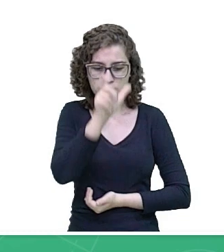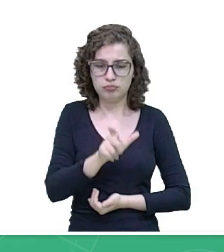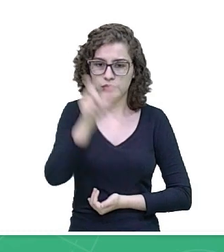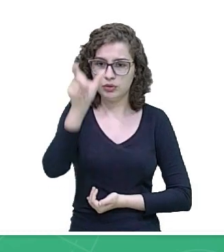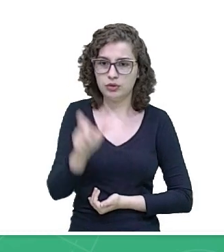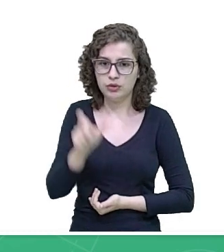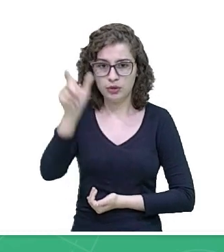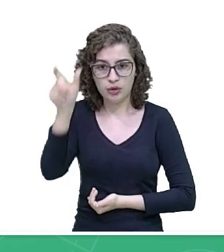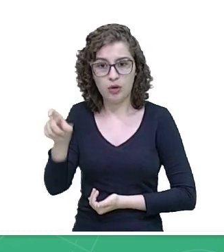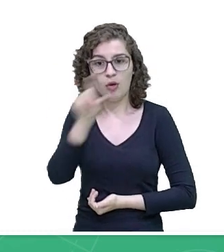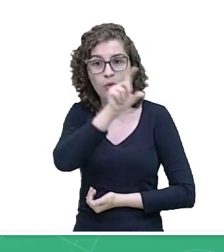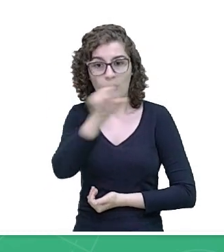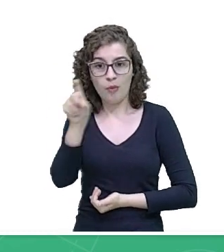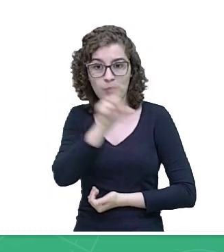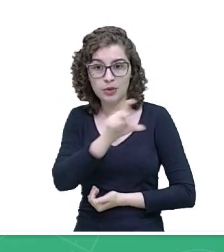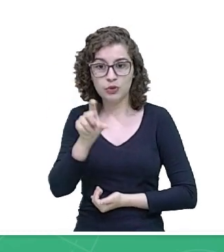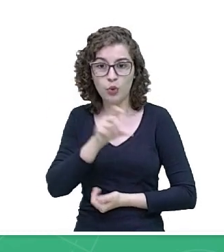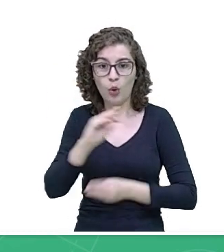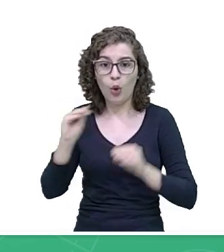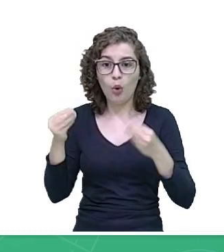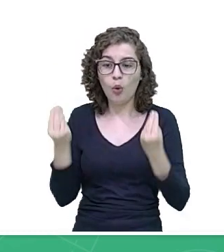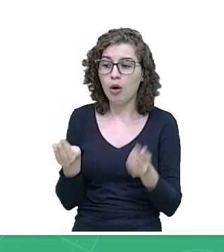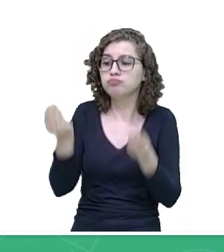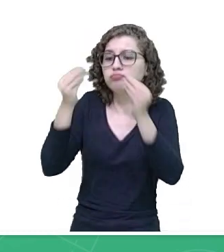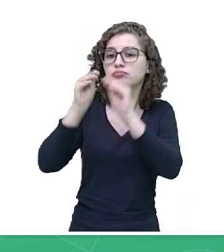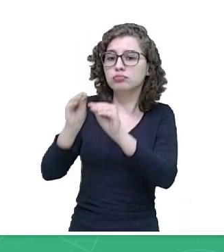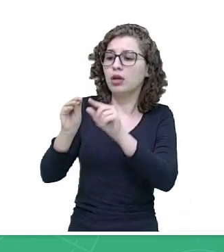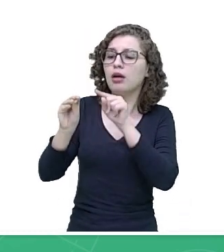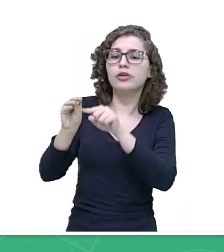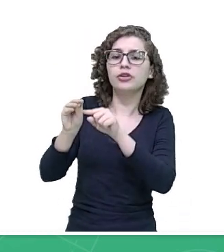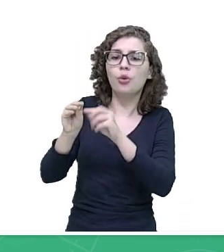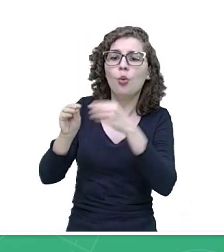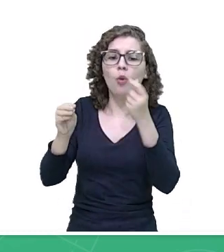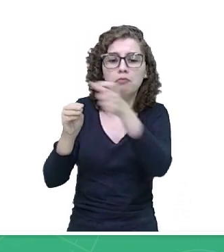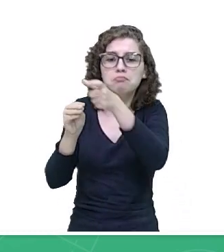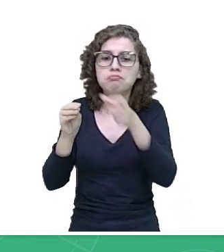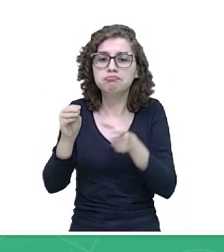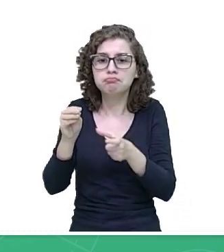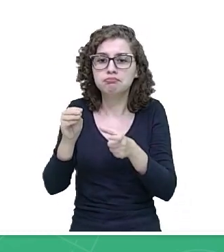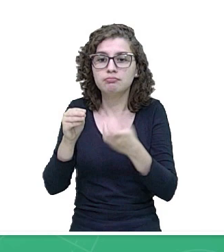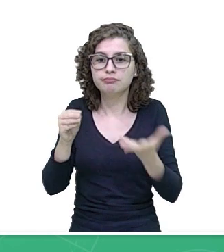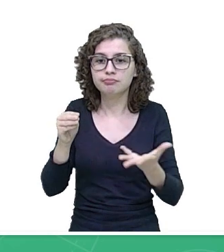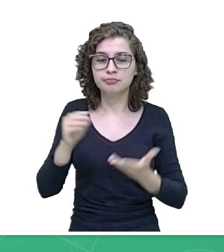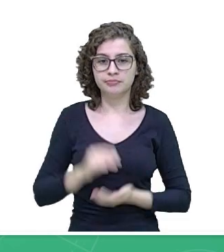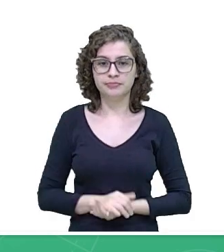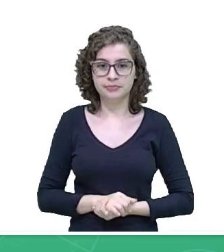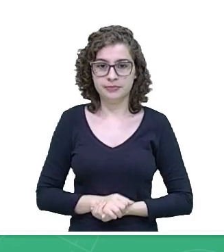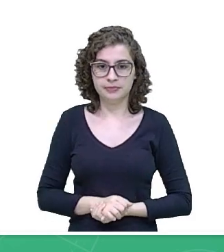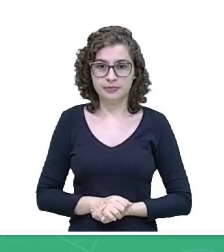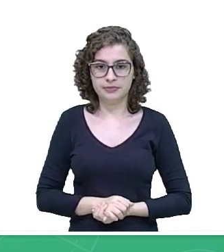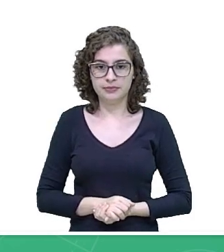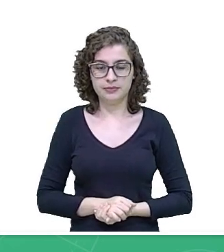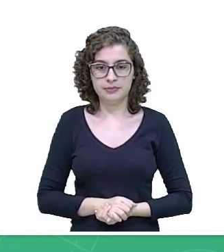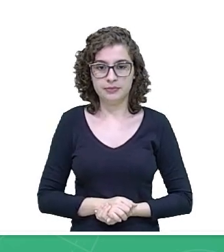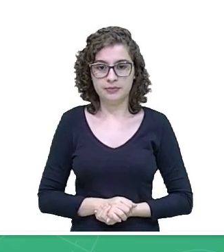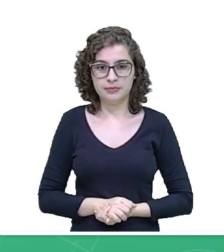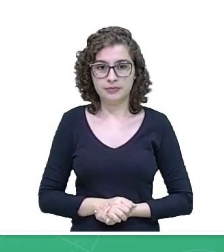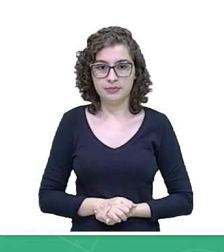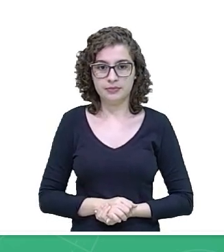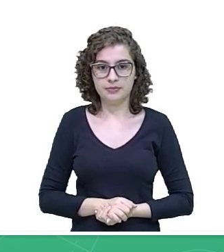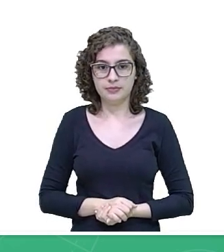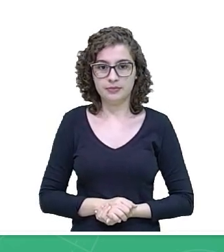a posição que esse elemento está dentro da nossa matriz, tudo bem? Então, vamos lá aqui para o